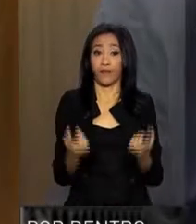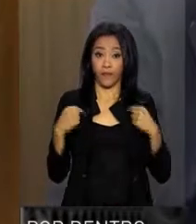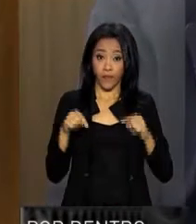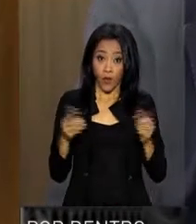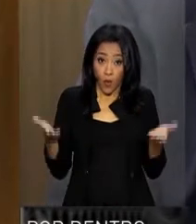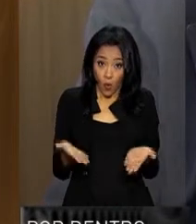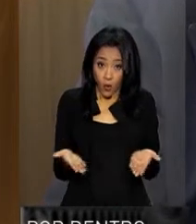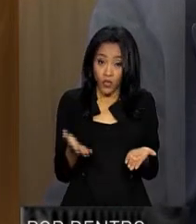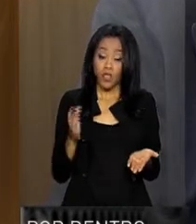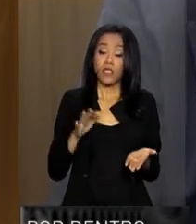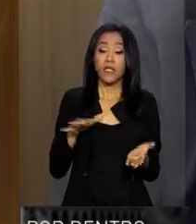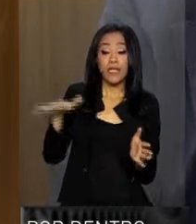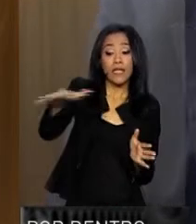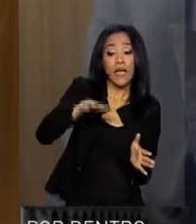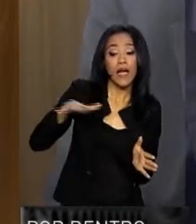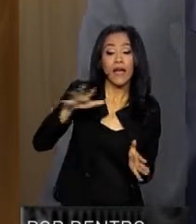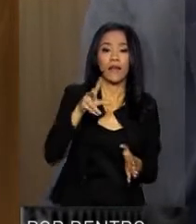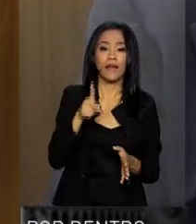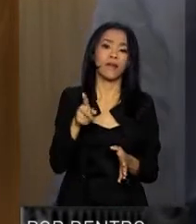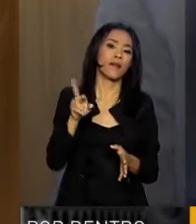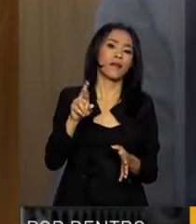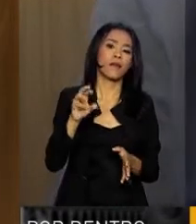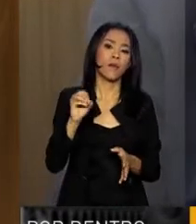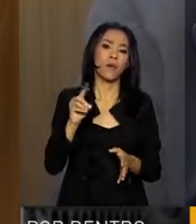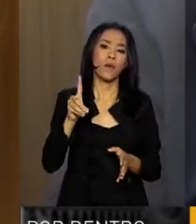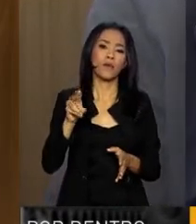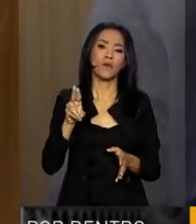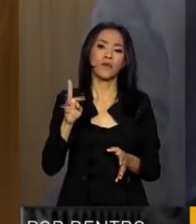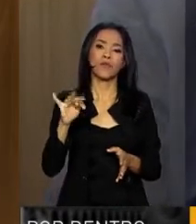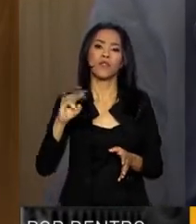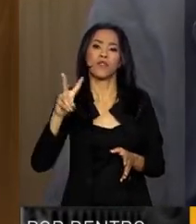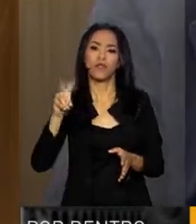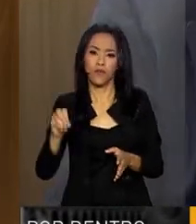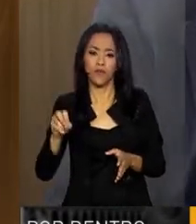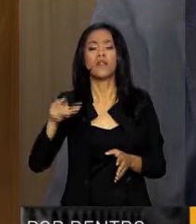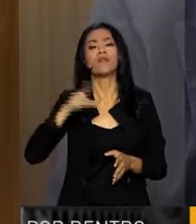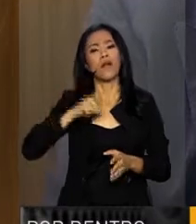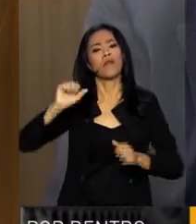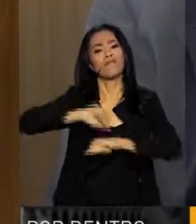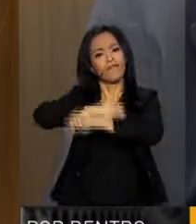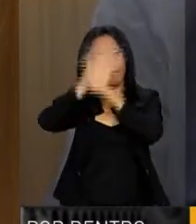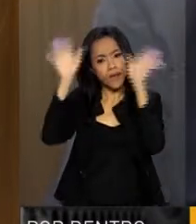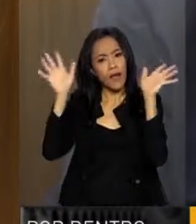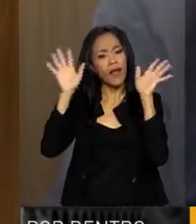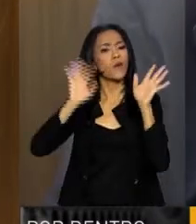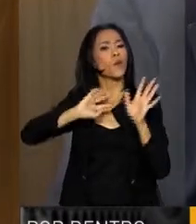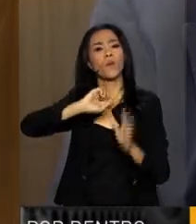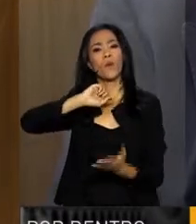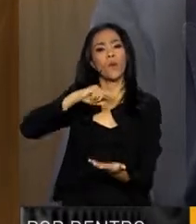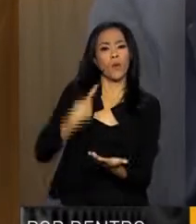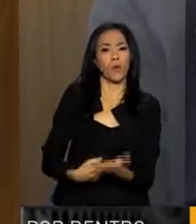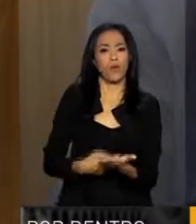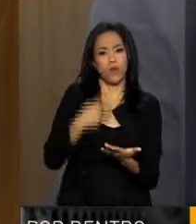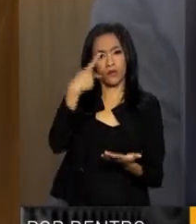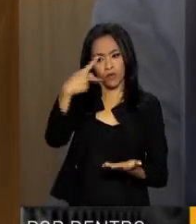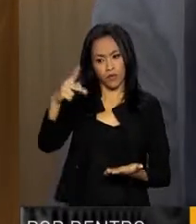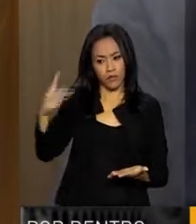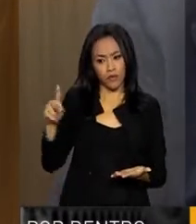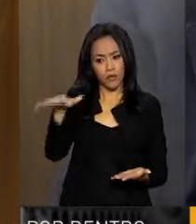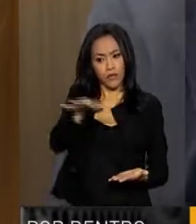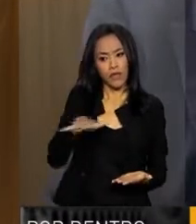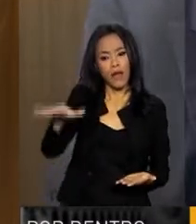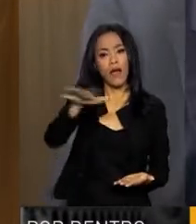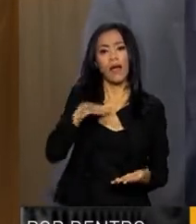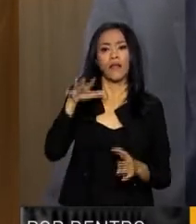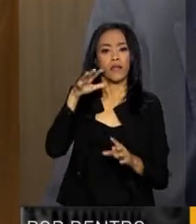cada vez mais é esclarecido a respeito das funções sócio ambientais até que